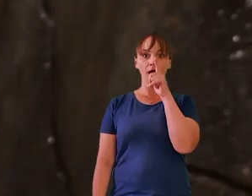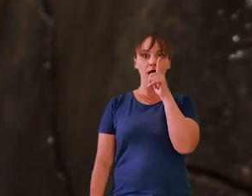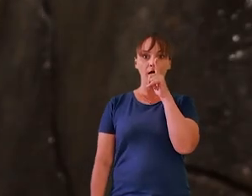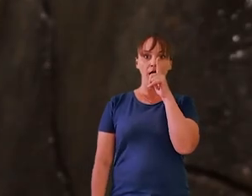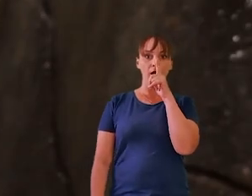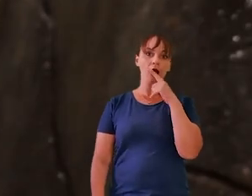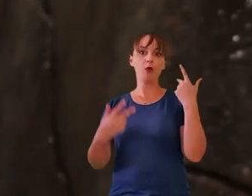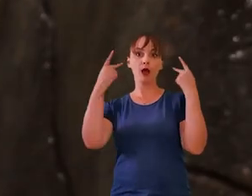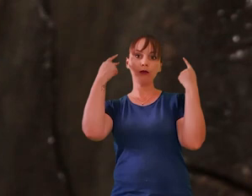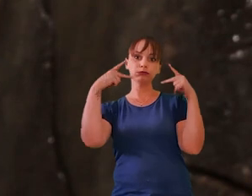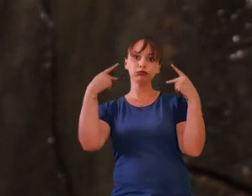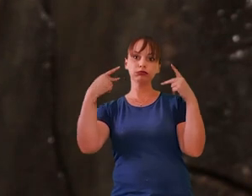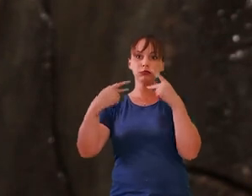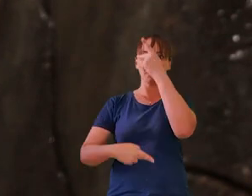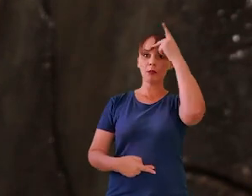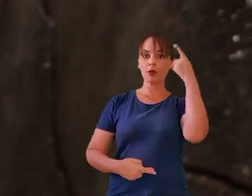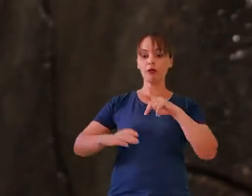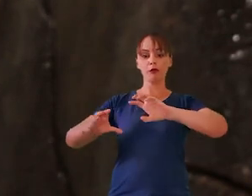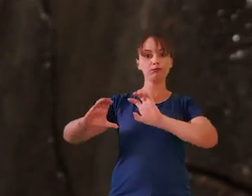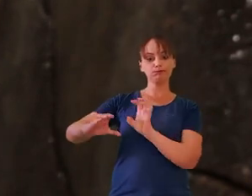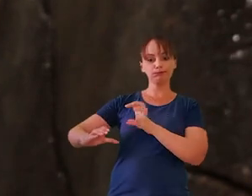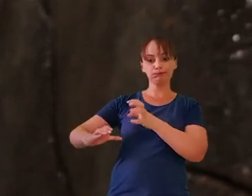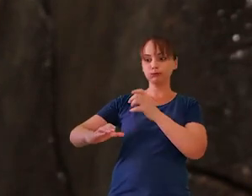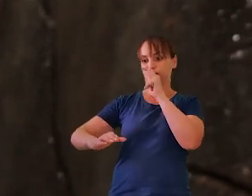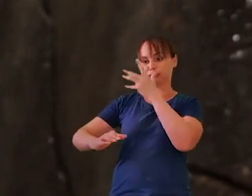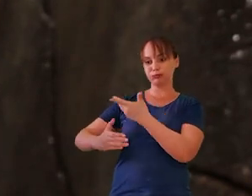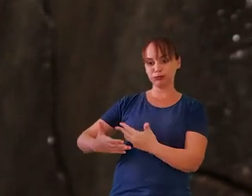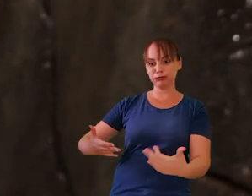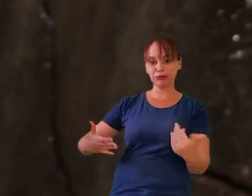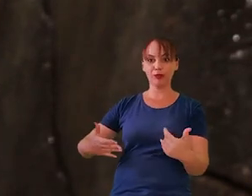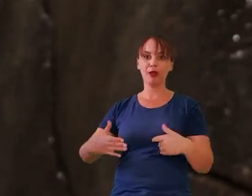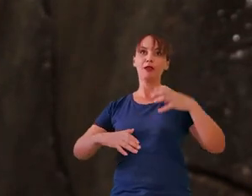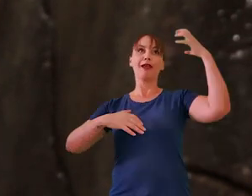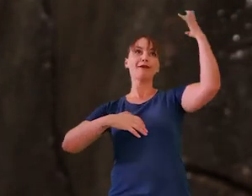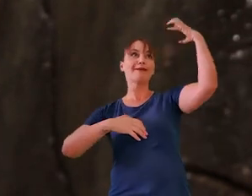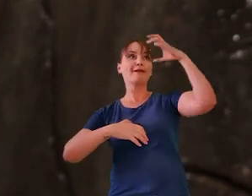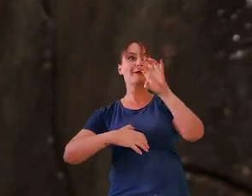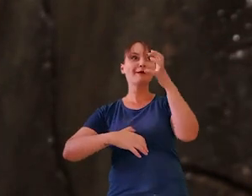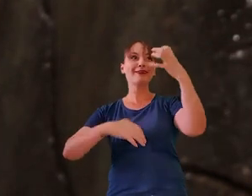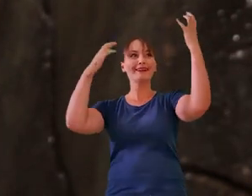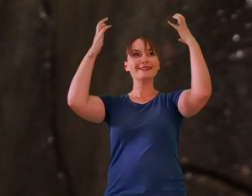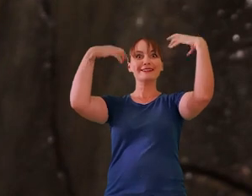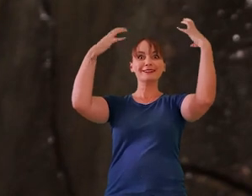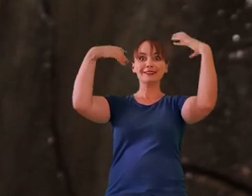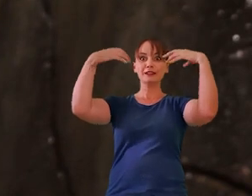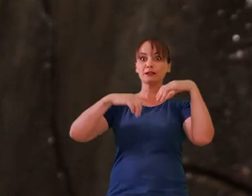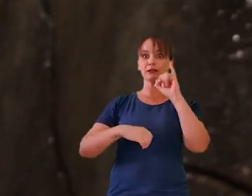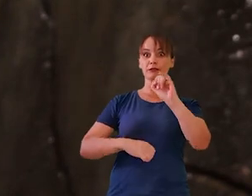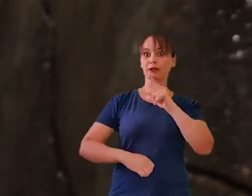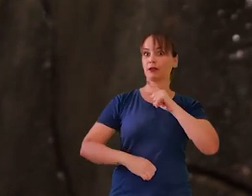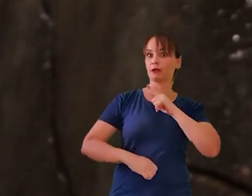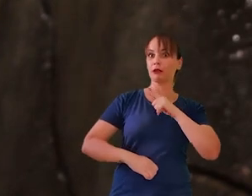A água é uma coisa muito comum para as pessoas. Você abre a torneira e ela escorre. Você abre o registro do chuveiro e a água cai na sua